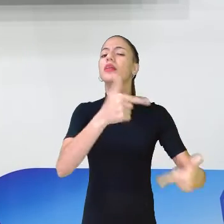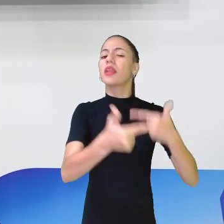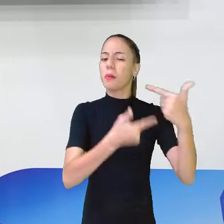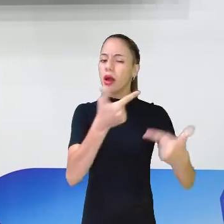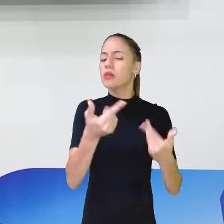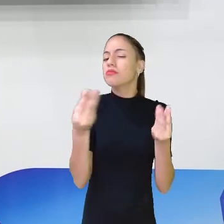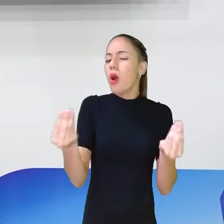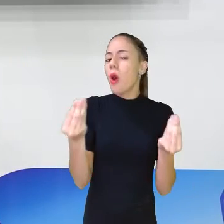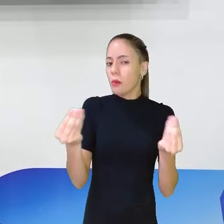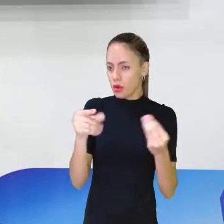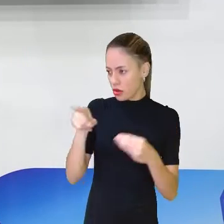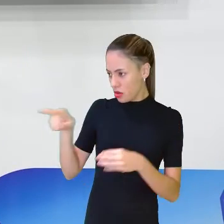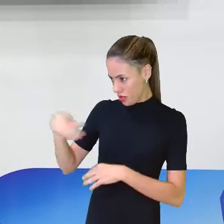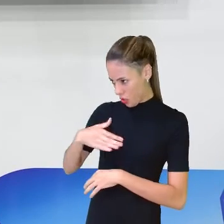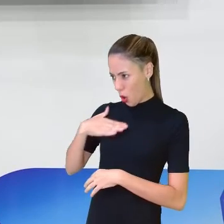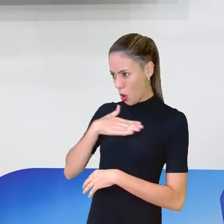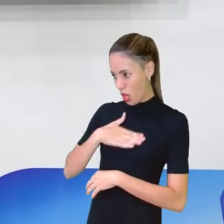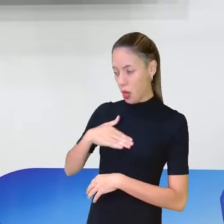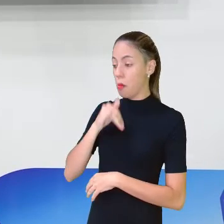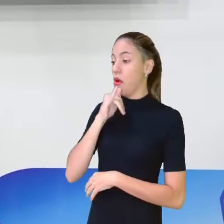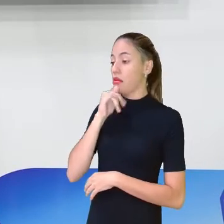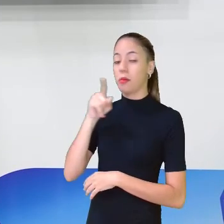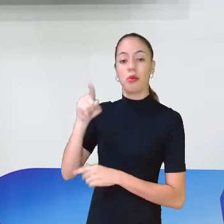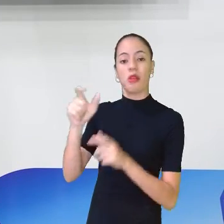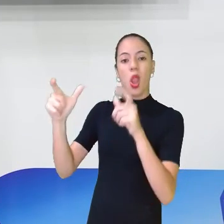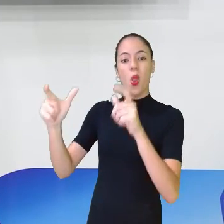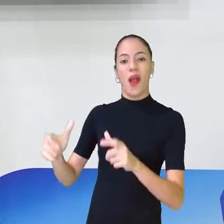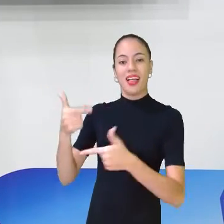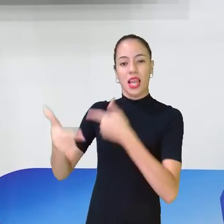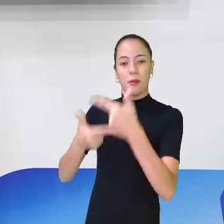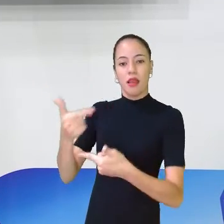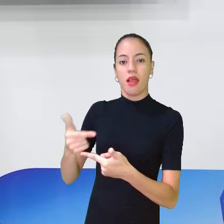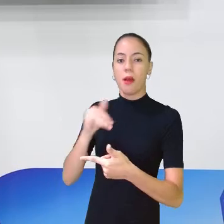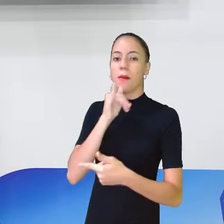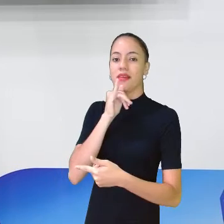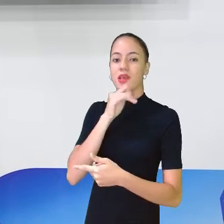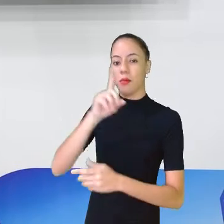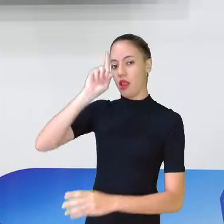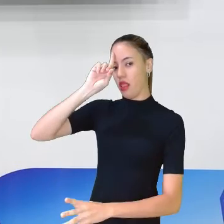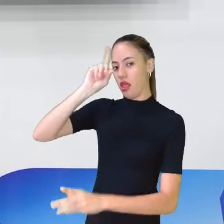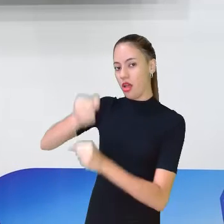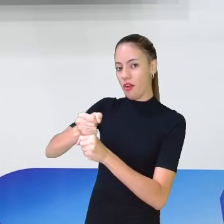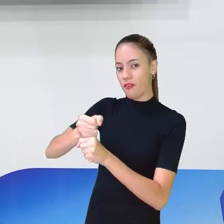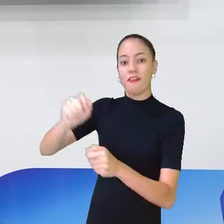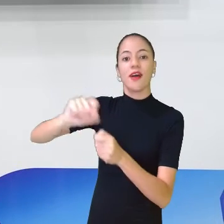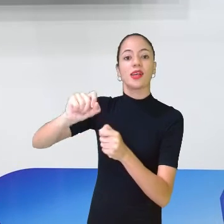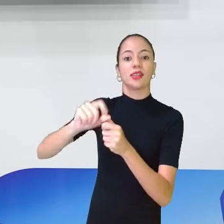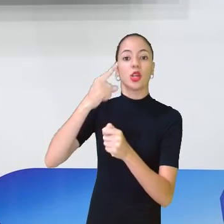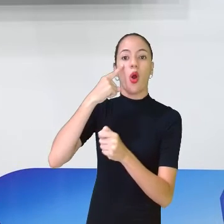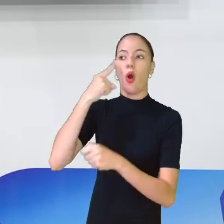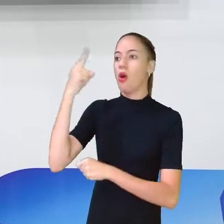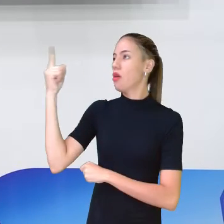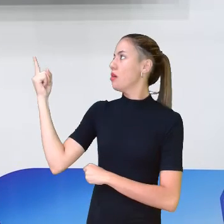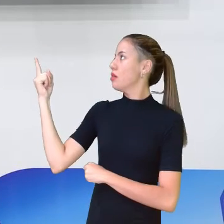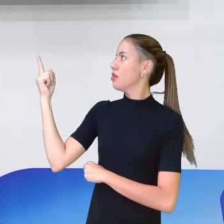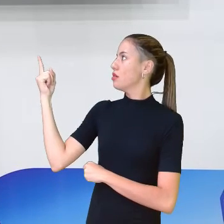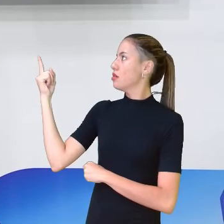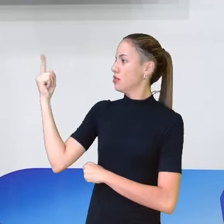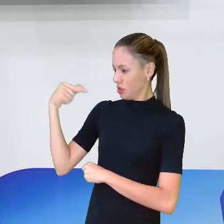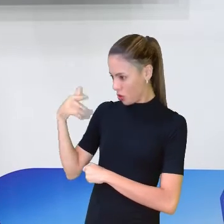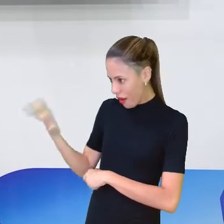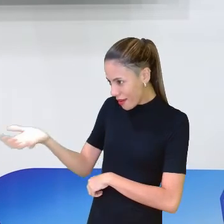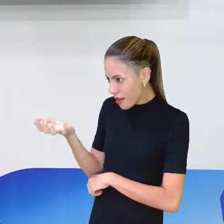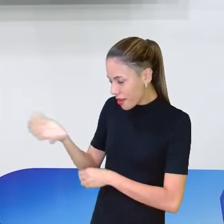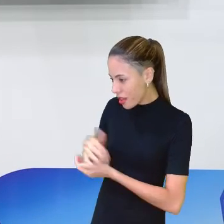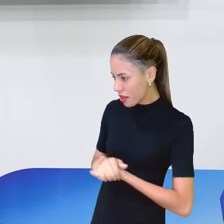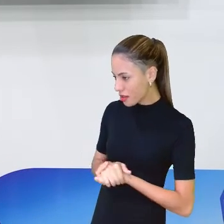gostaria de trabalhar numa empresa em que o patrão estaria fazendo isso aqui com o senhor, lhe tratando assim desse jeito? De jeito. O senhor gostaria